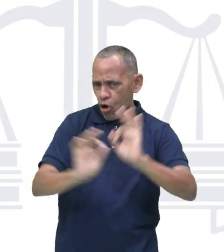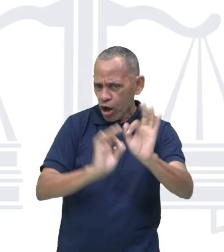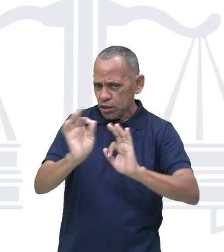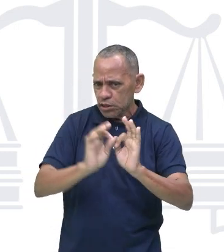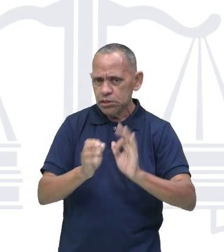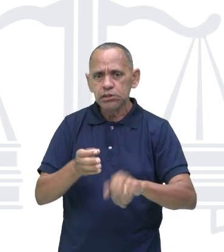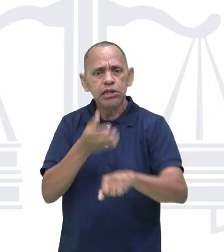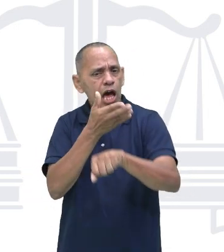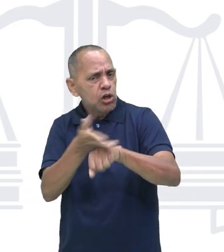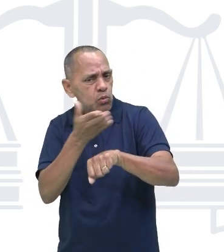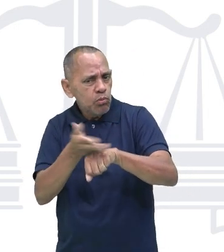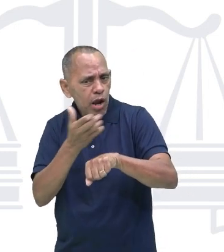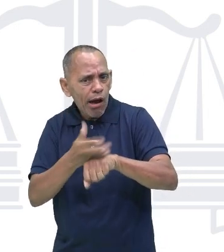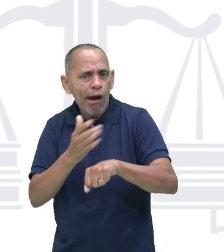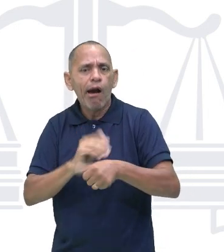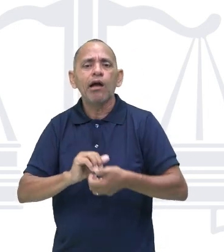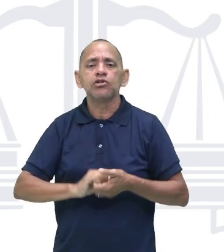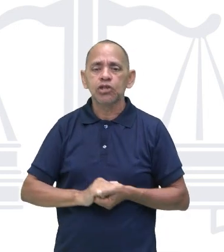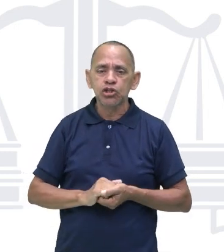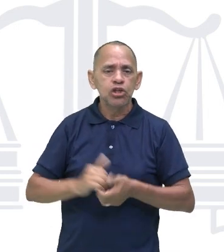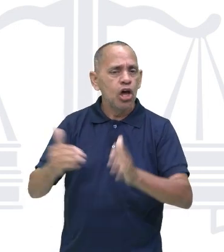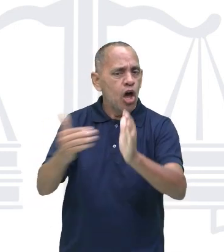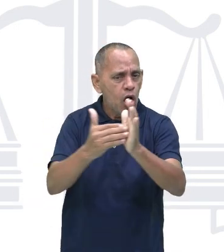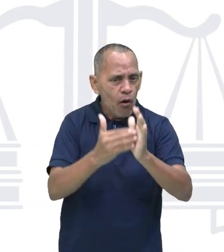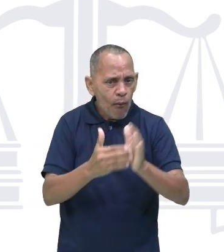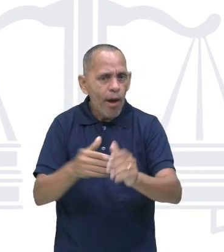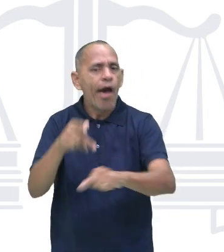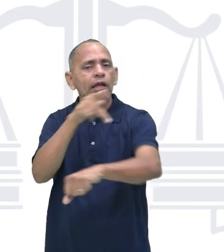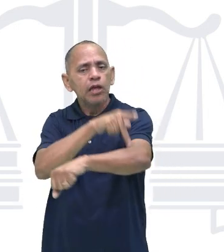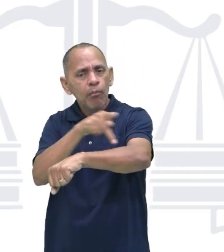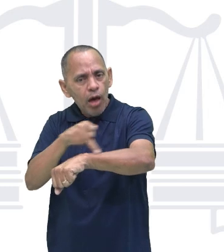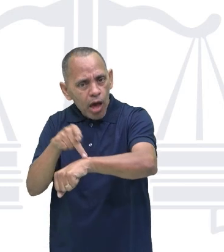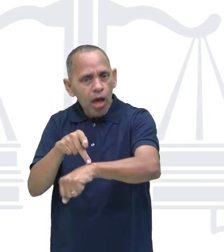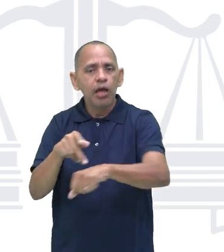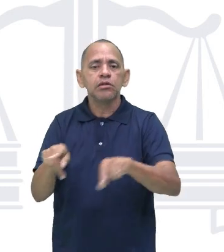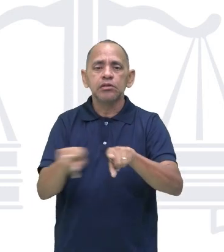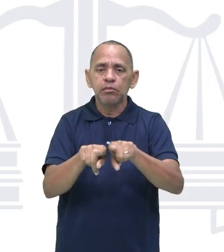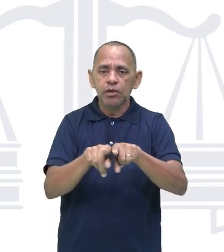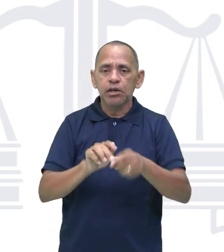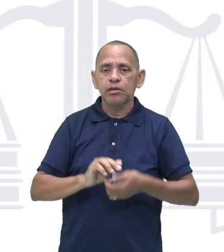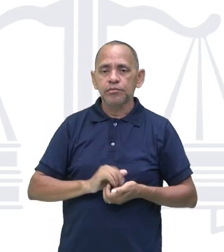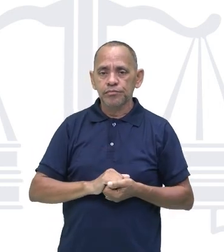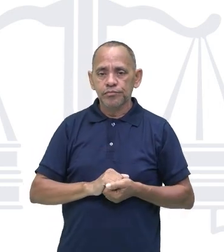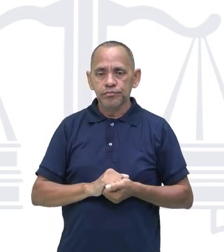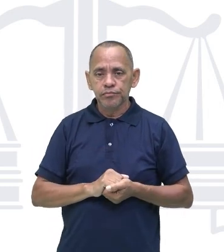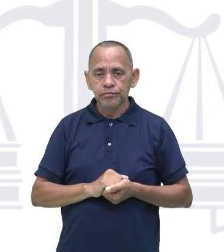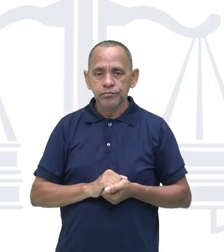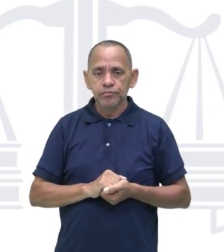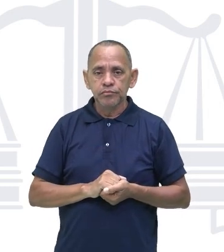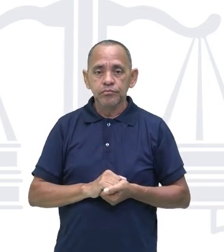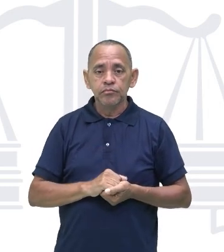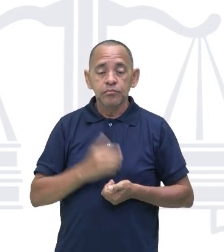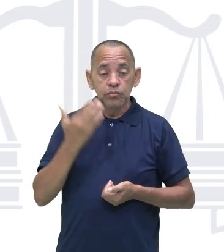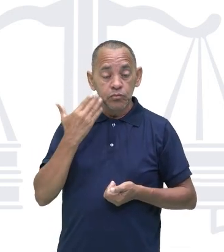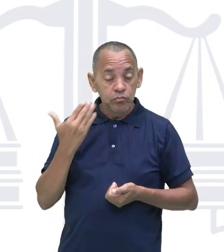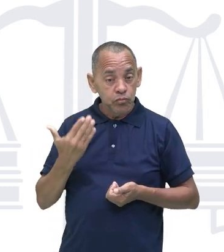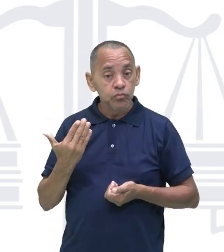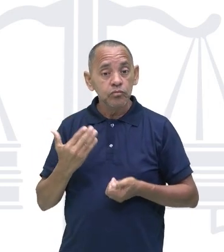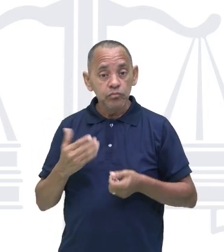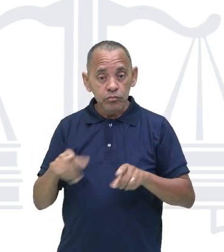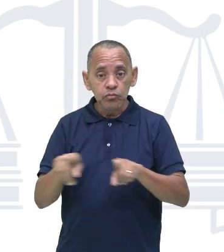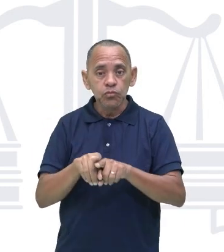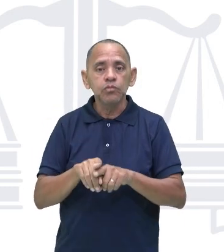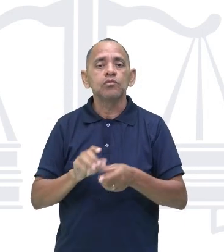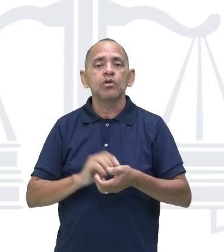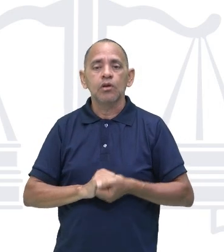escola, né? As nossas intervenções pedagógicas. E aí a gente apresenta aqui para vocês o cronograma dos ciclos de